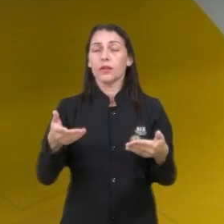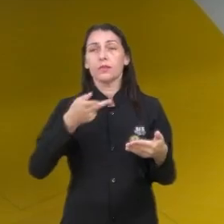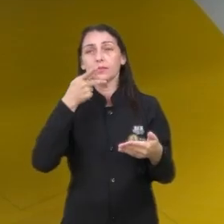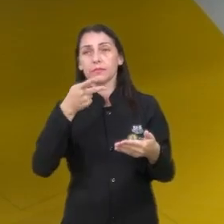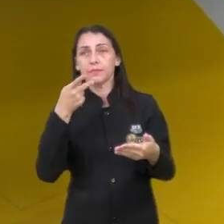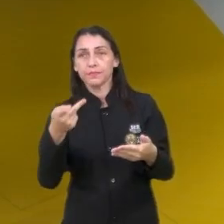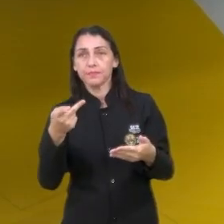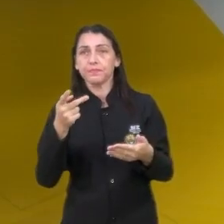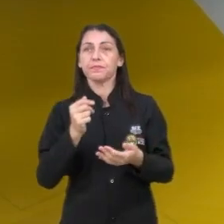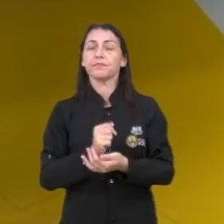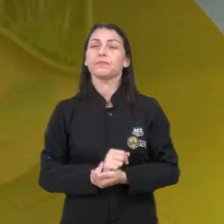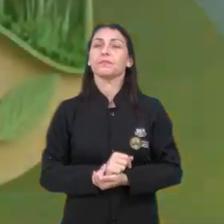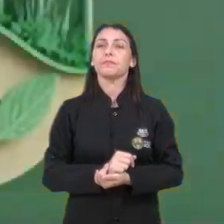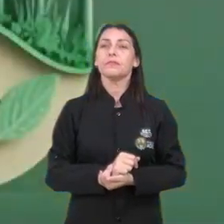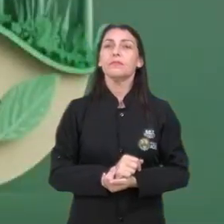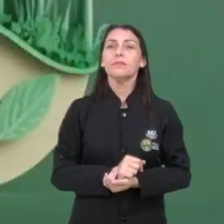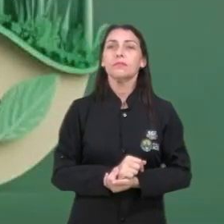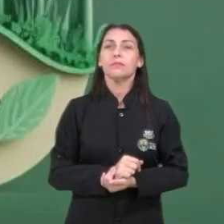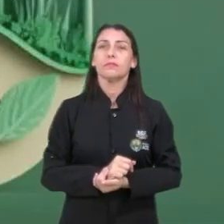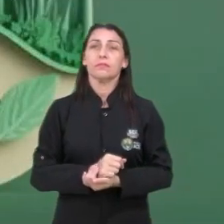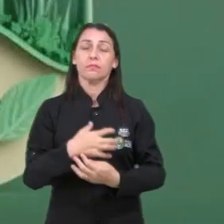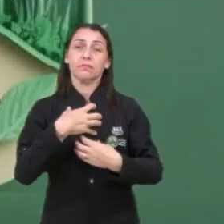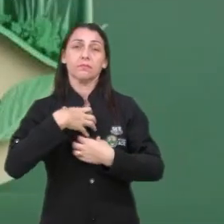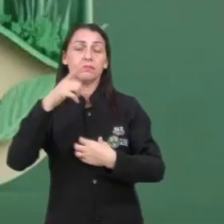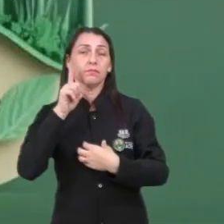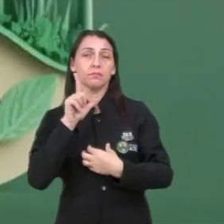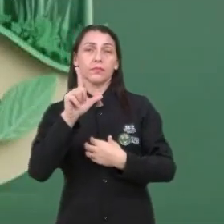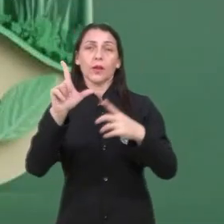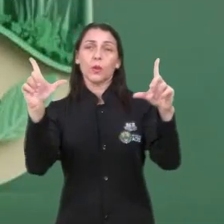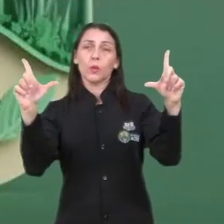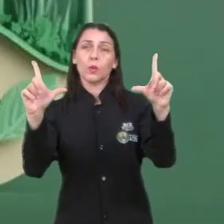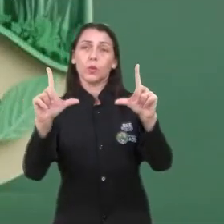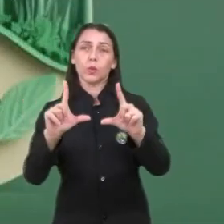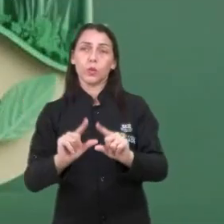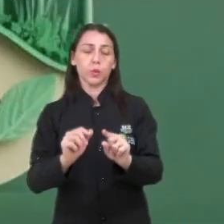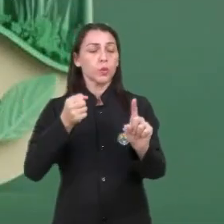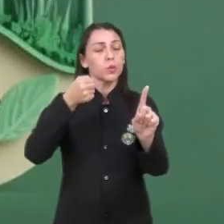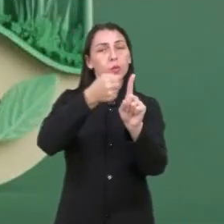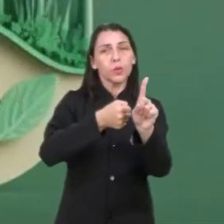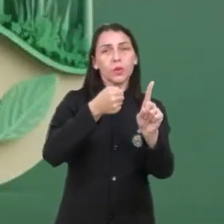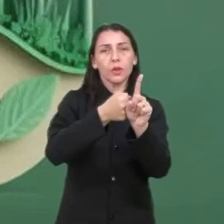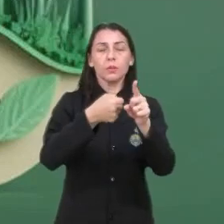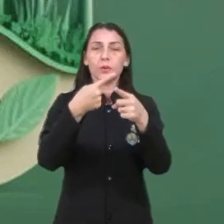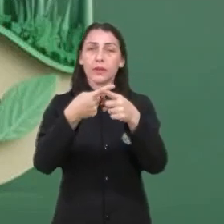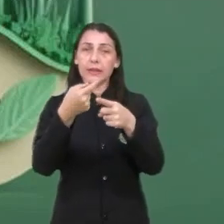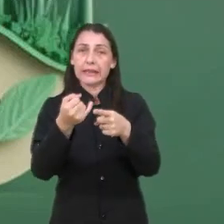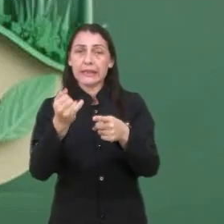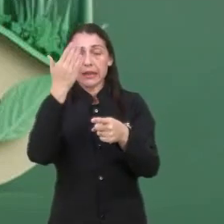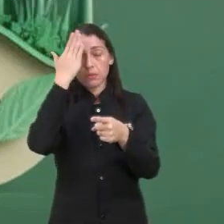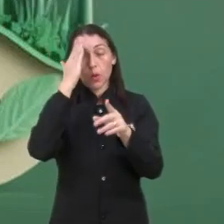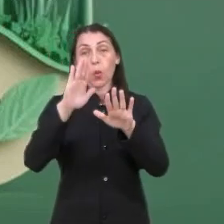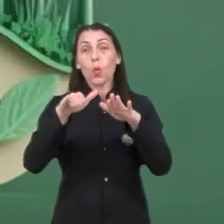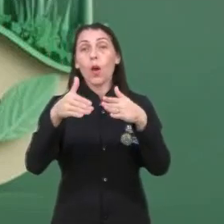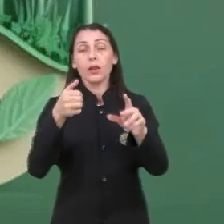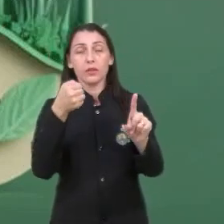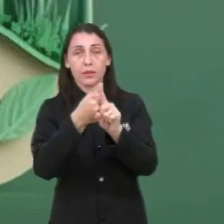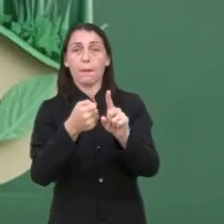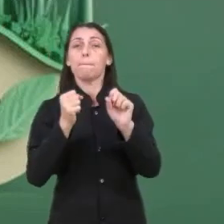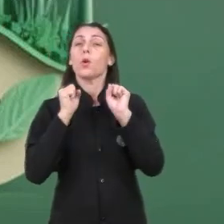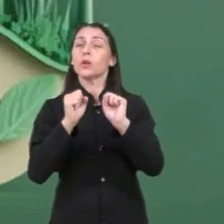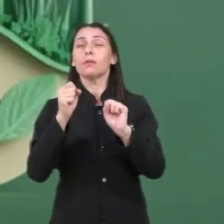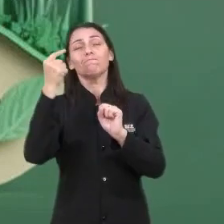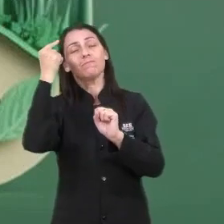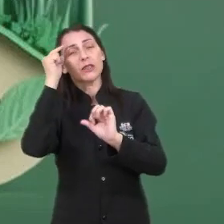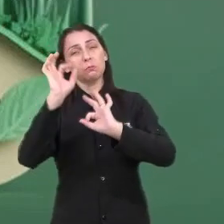falar das formas de alcançar a redução desses impactos. Porque se nós sabemos quais são os impactos, nós